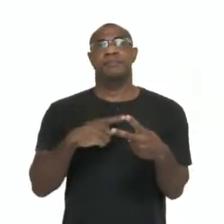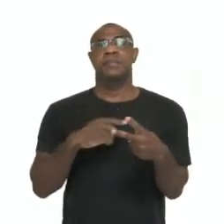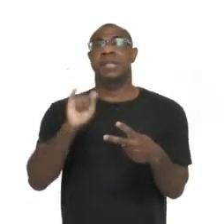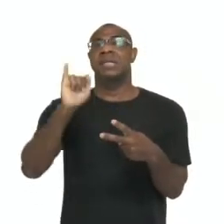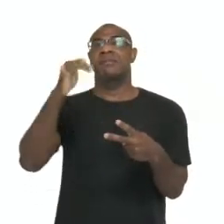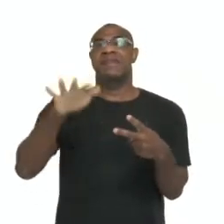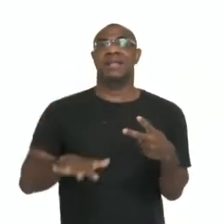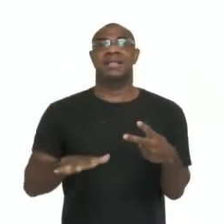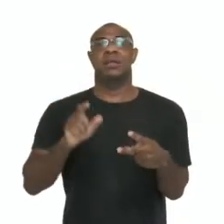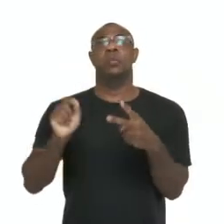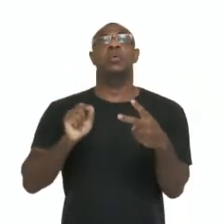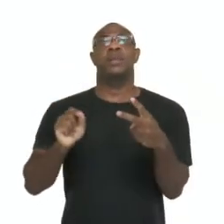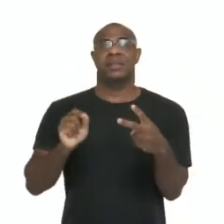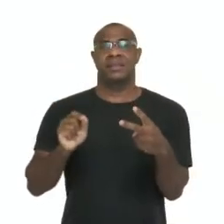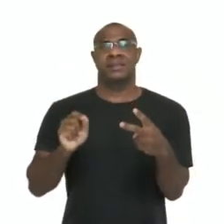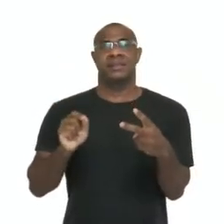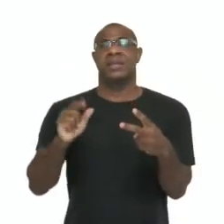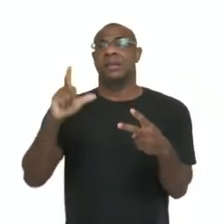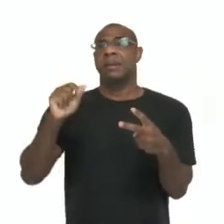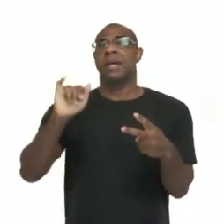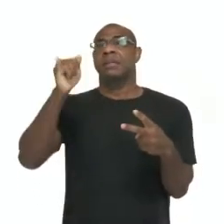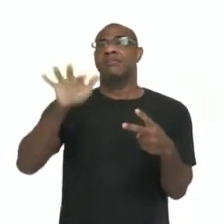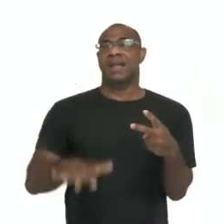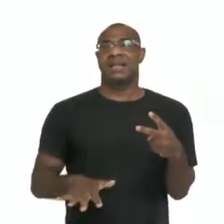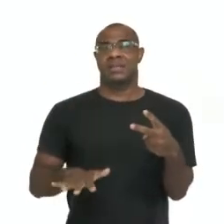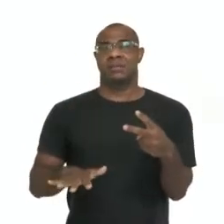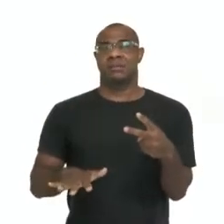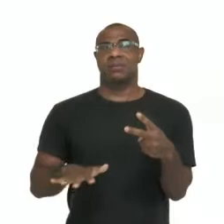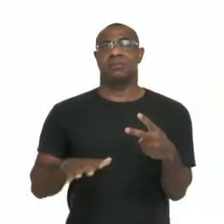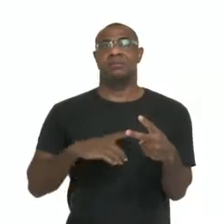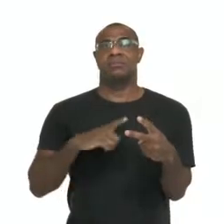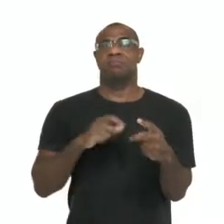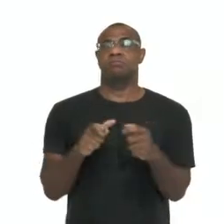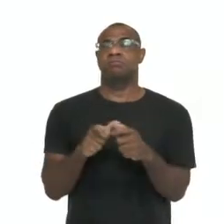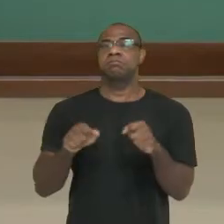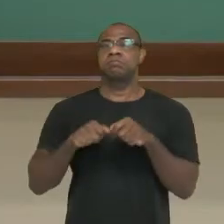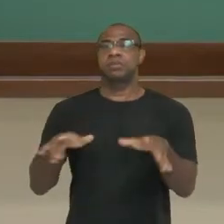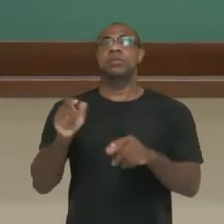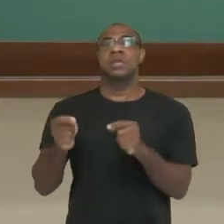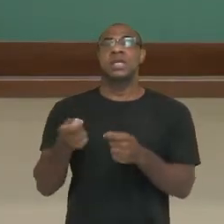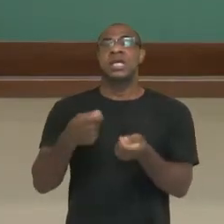inflação relativamente baixos e expansão do